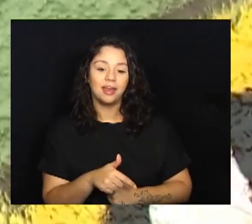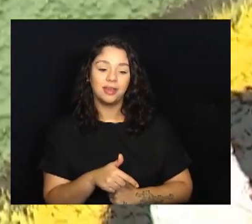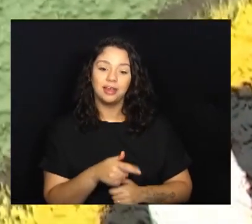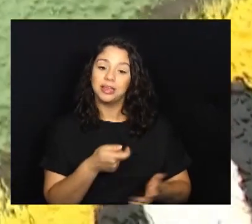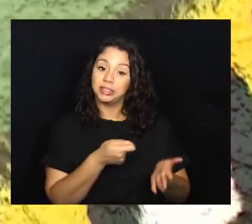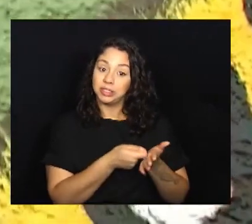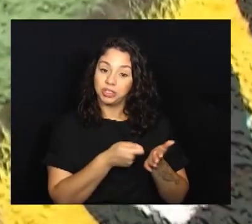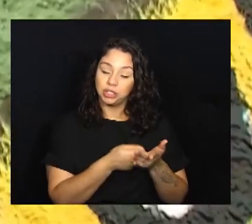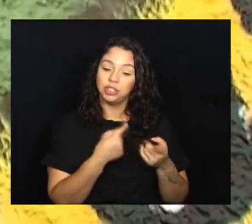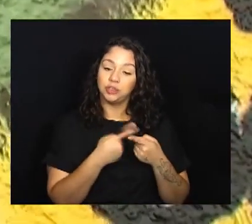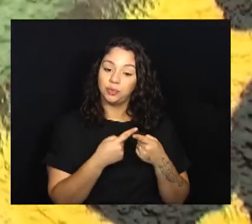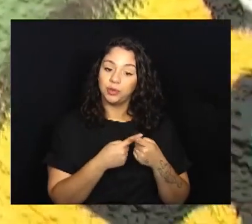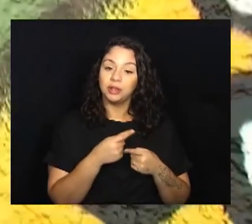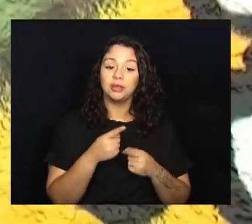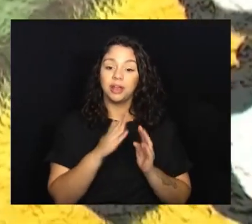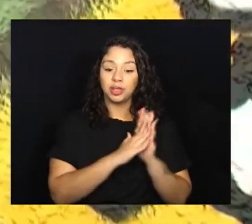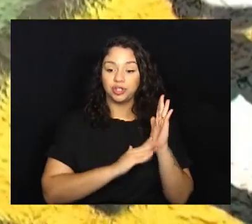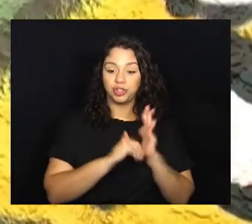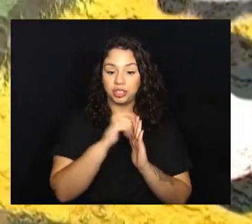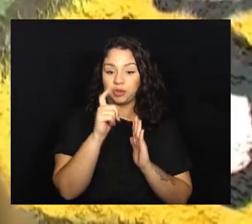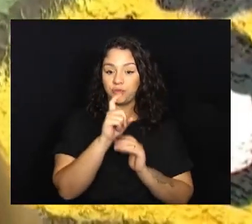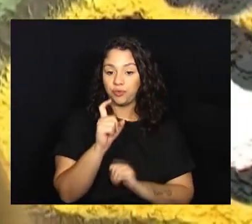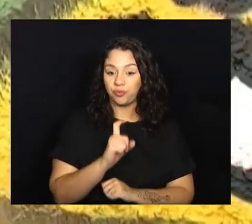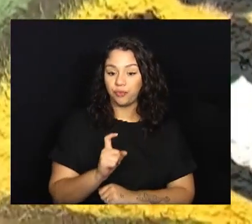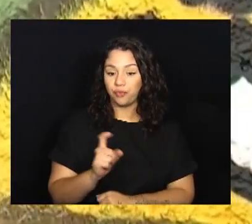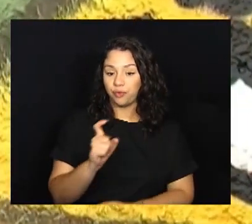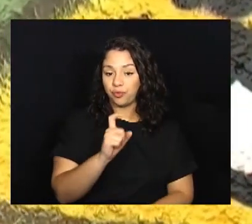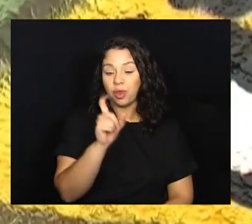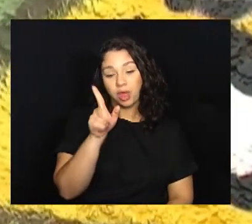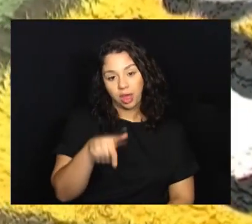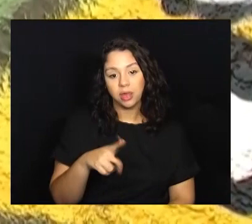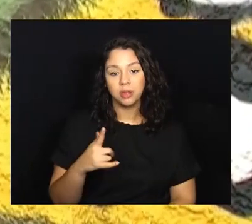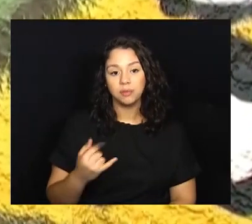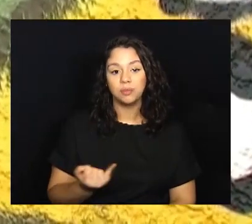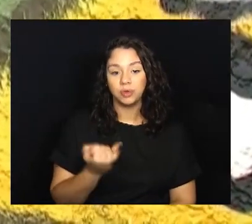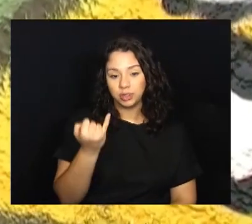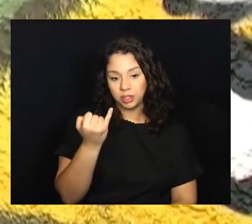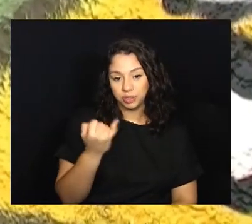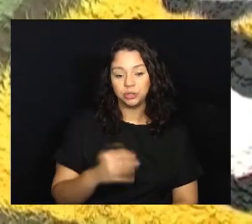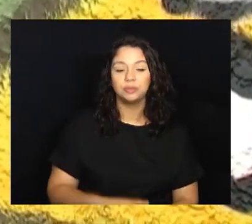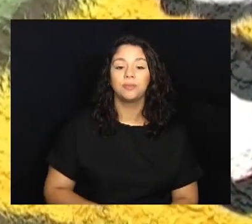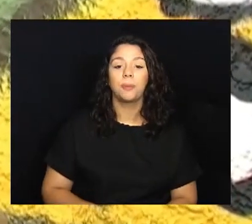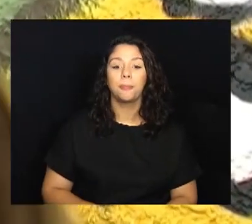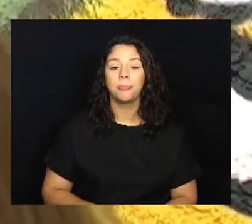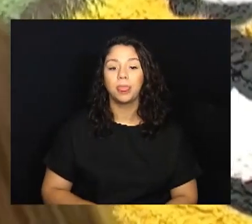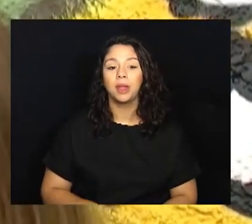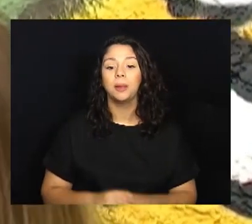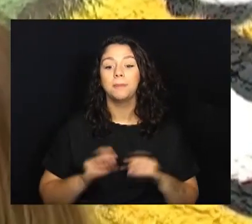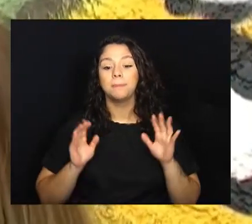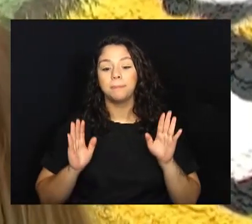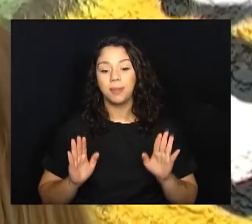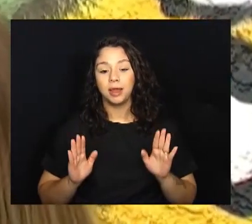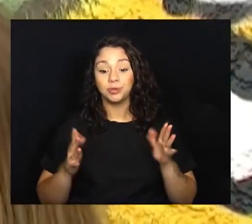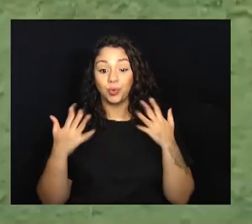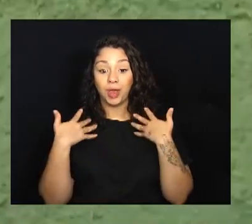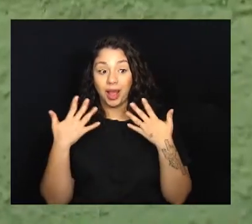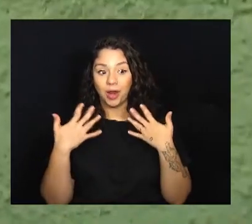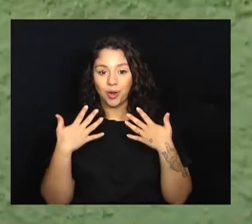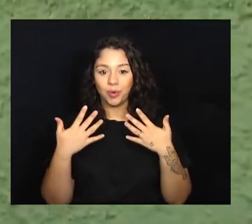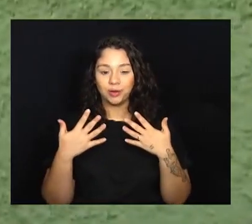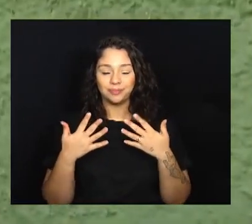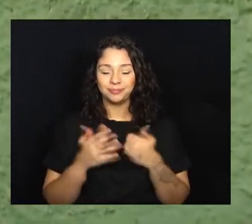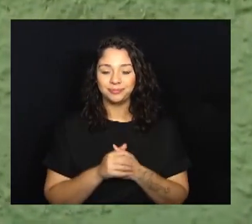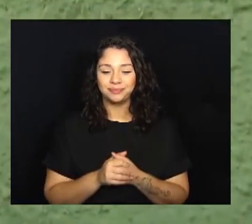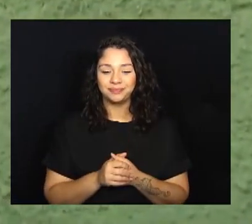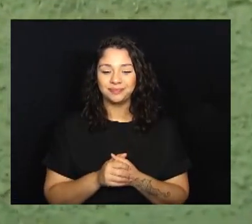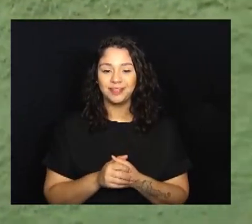de solvente e tal, então é importante eles usarem. Mas no calor do momento acaba esquecendo,